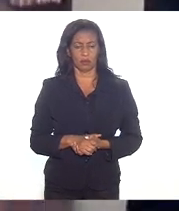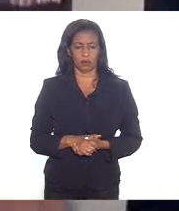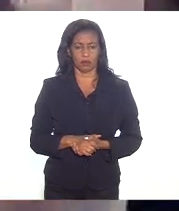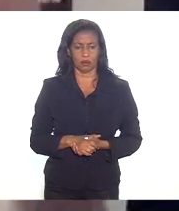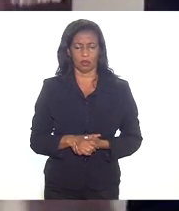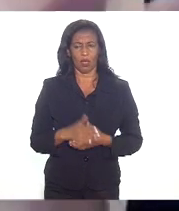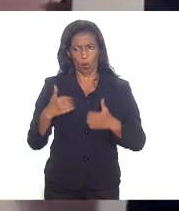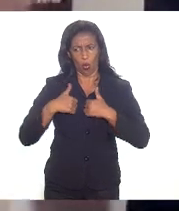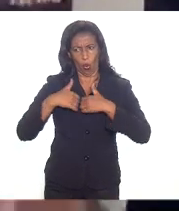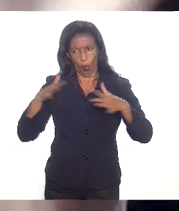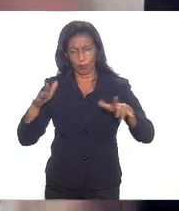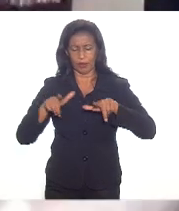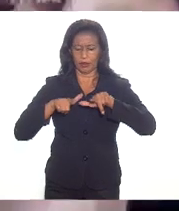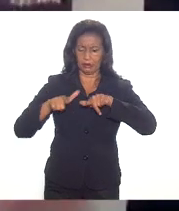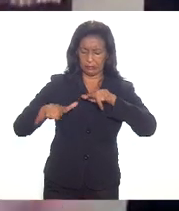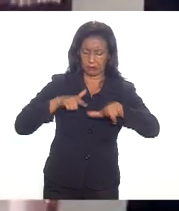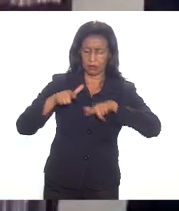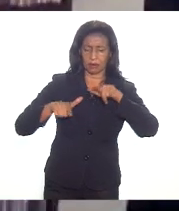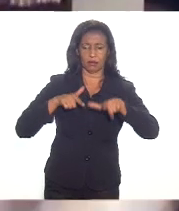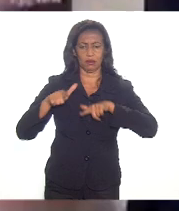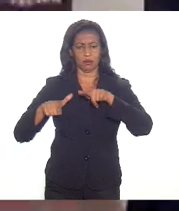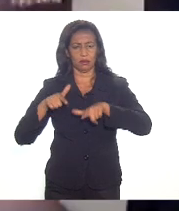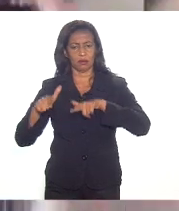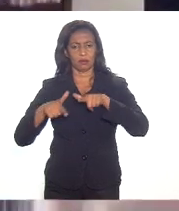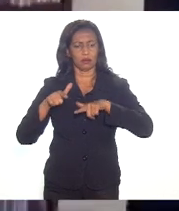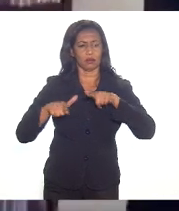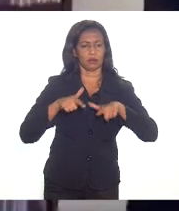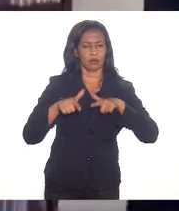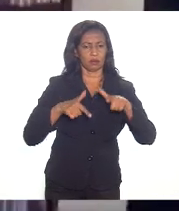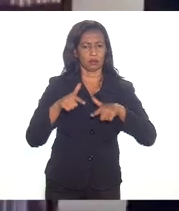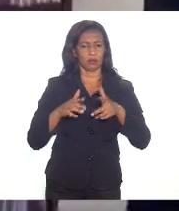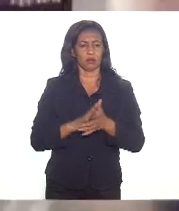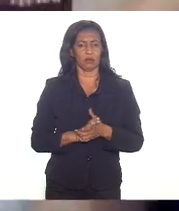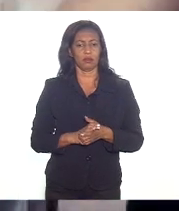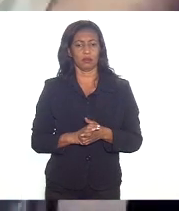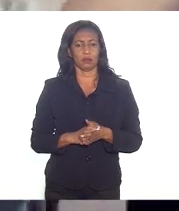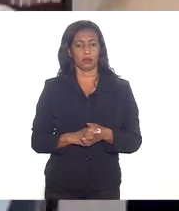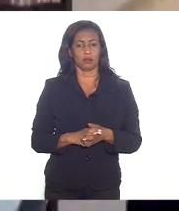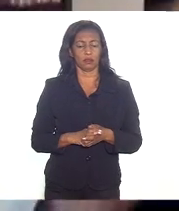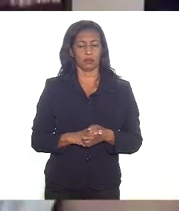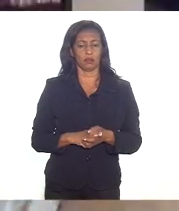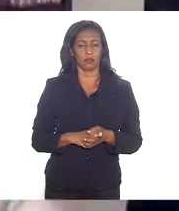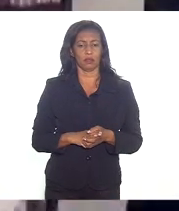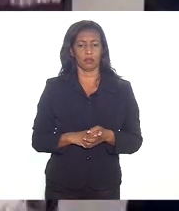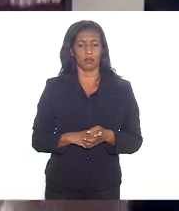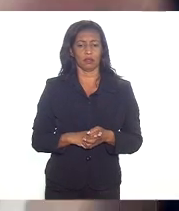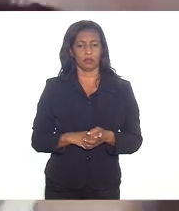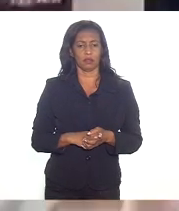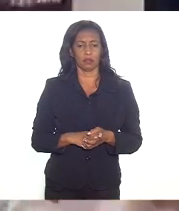Comecei a trabalhar, né? Depois a coisa não foi para frente, mas pelo menos